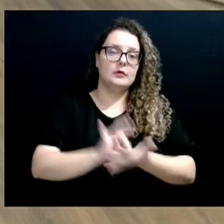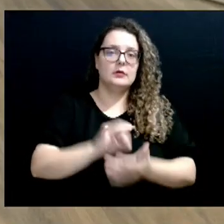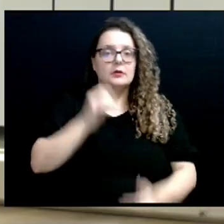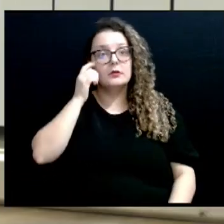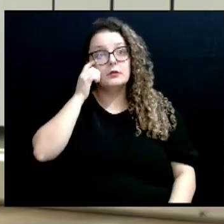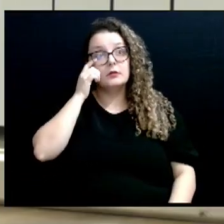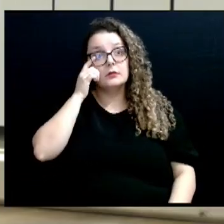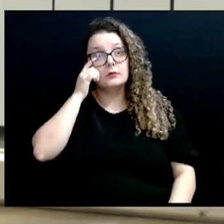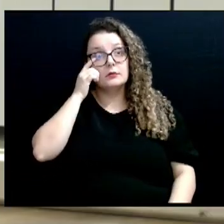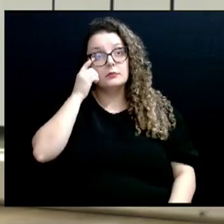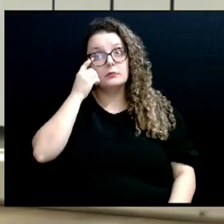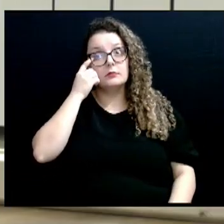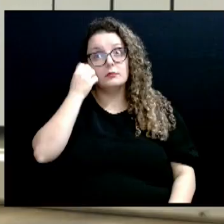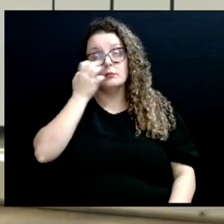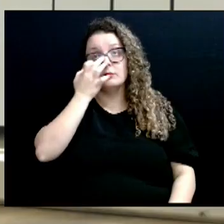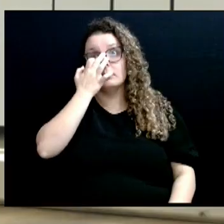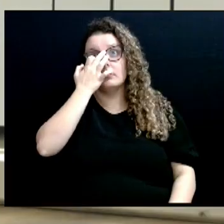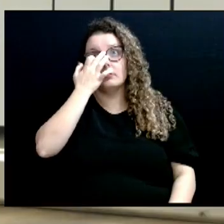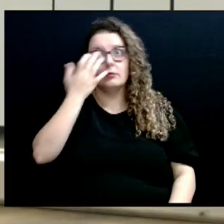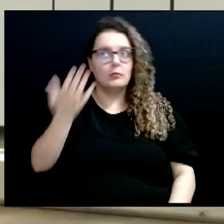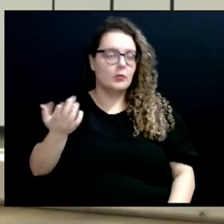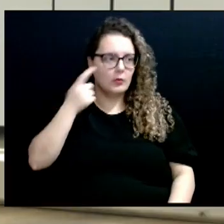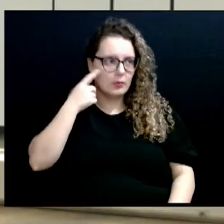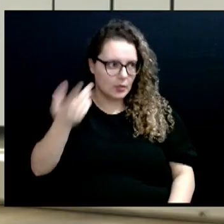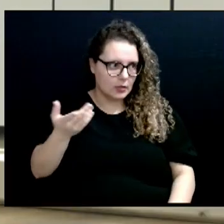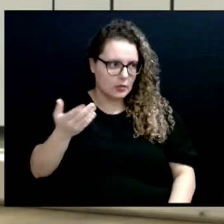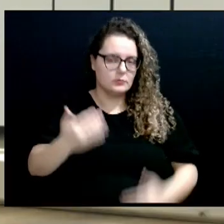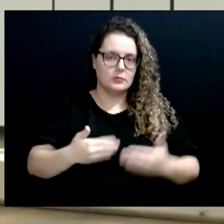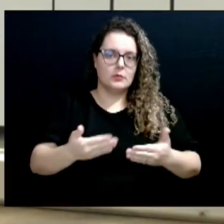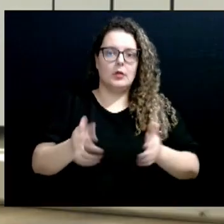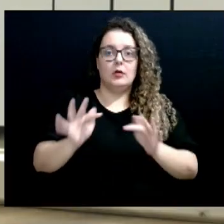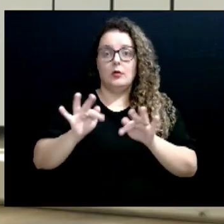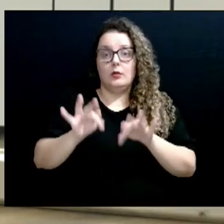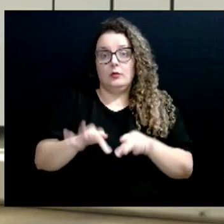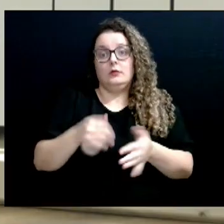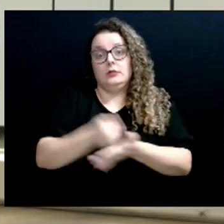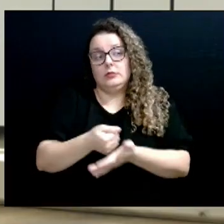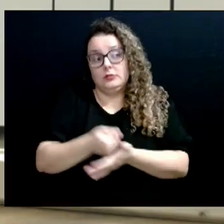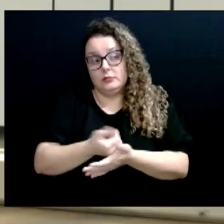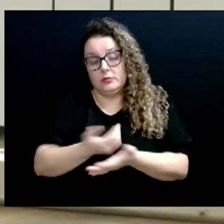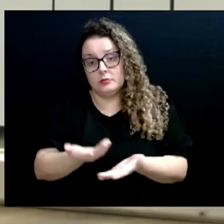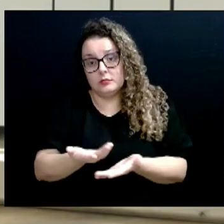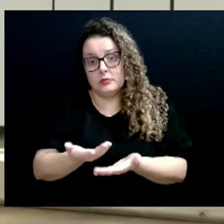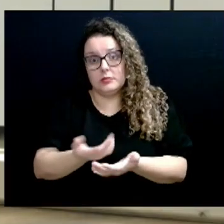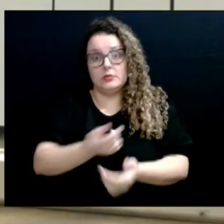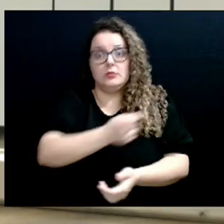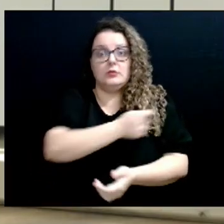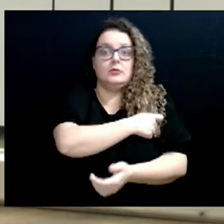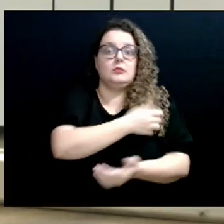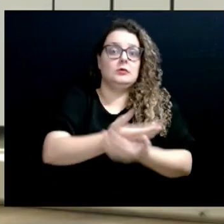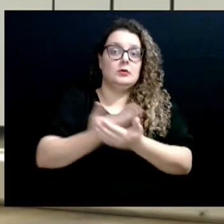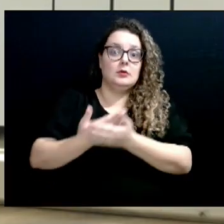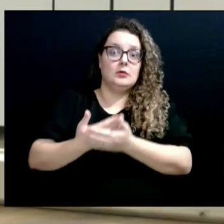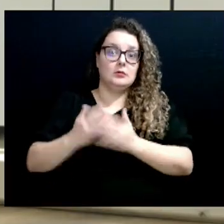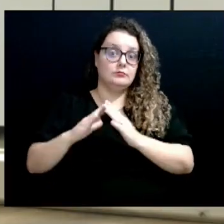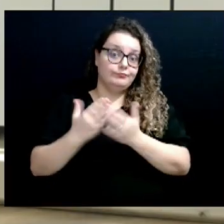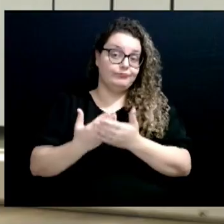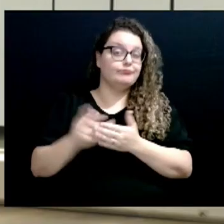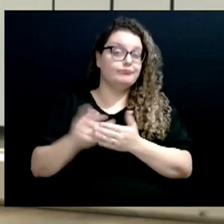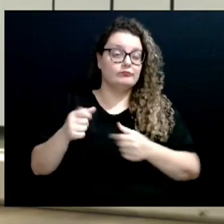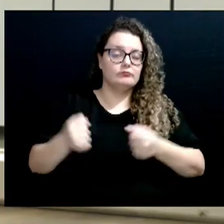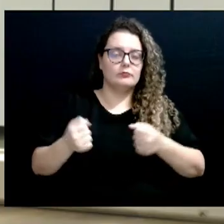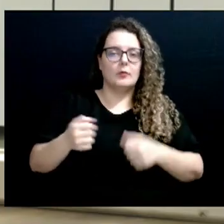deste processo é, por fim, a obrigatoriedade de aulas em autoescola, né? Então, aquelas aulas que a